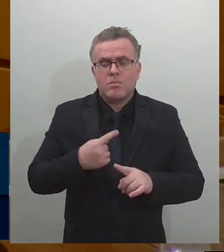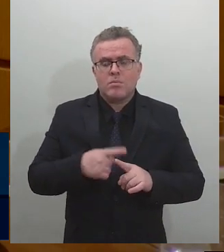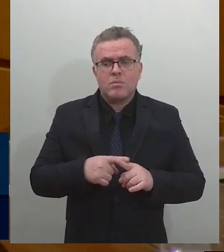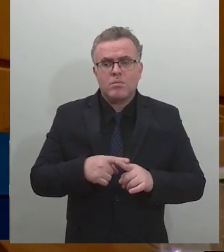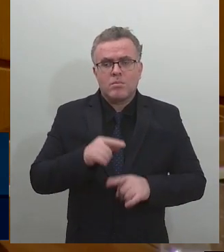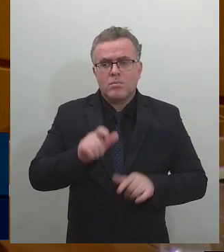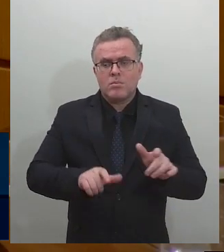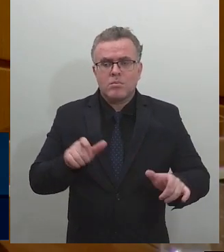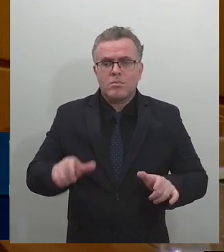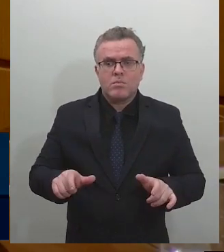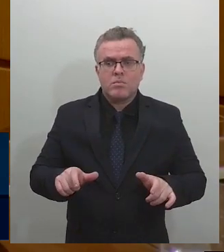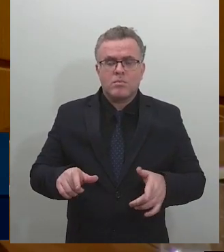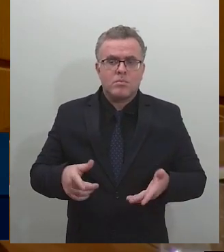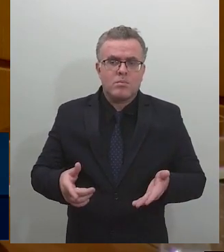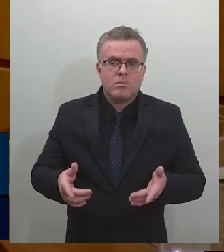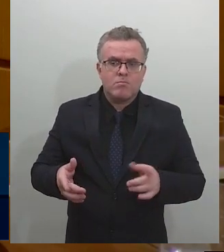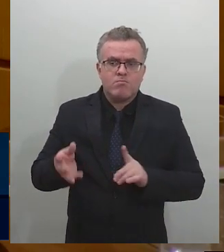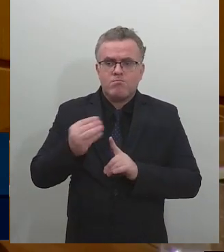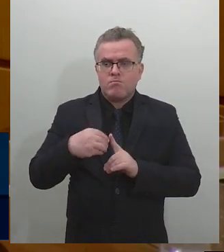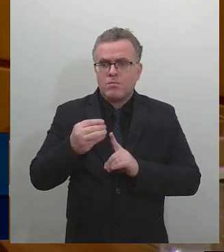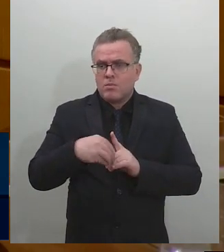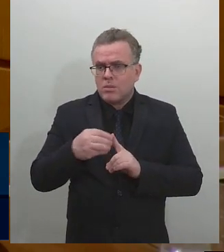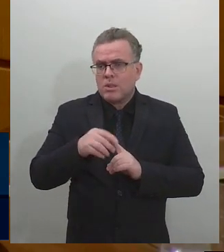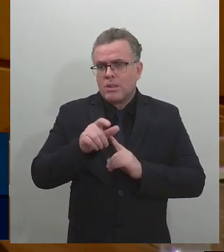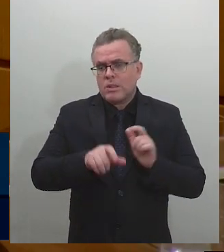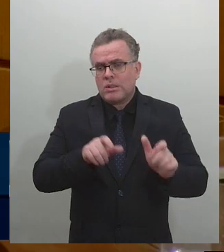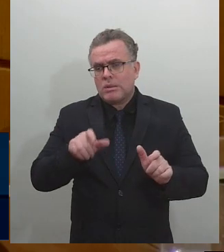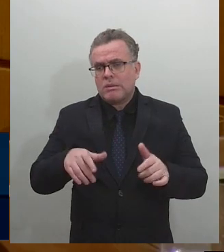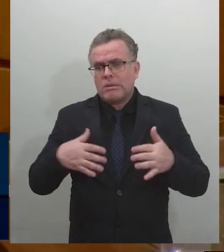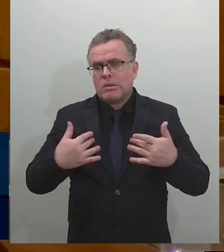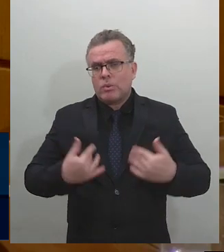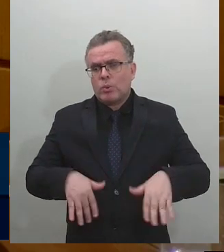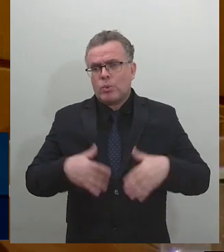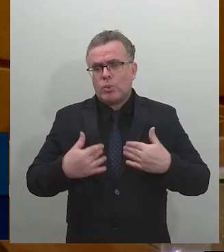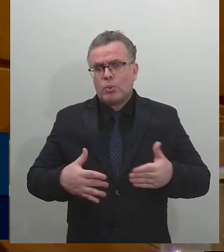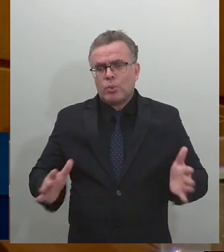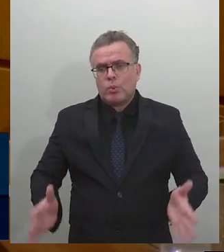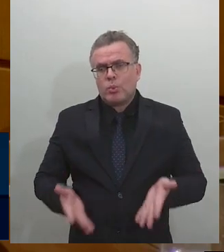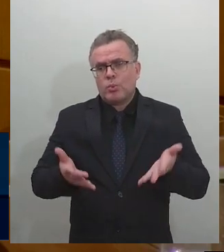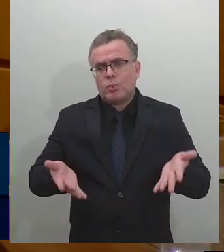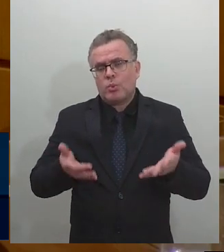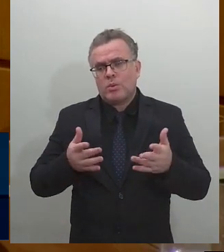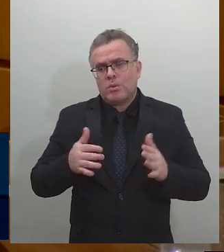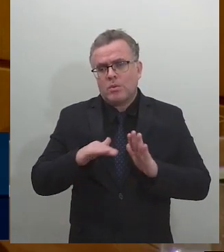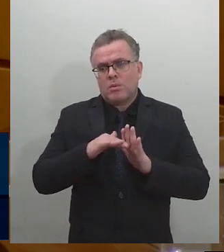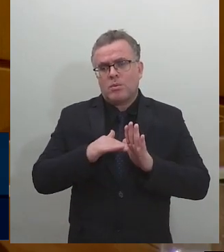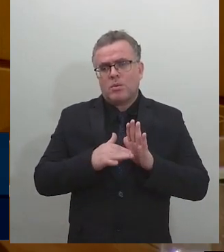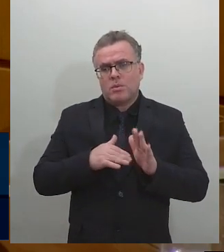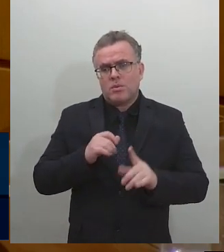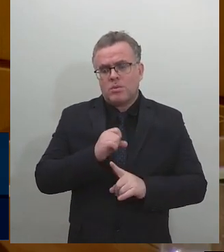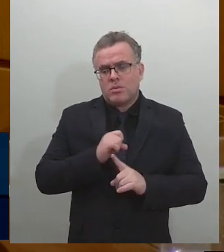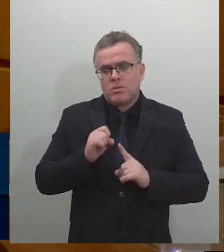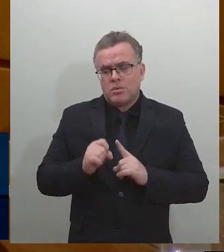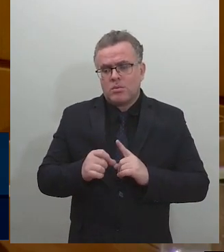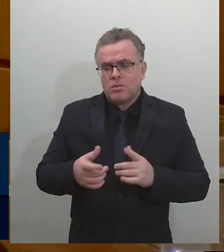e beneficiadas com esses programas sociais. Parabéns, governador, pelo belíssimo trabalho.